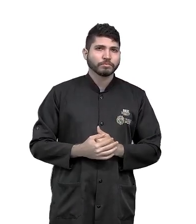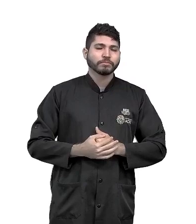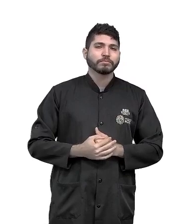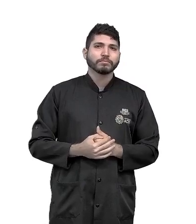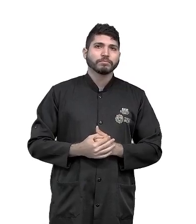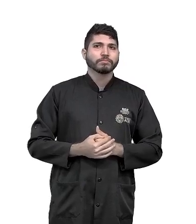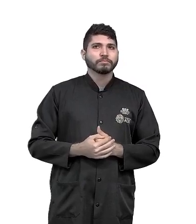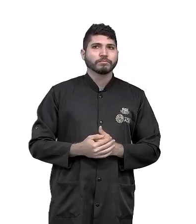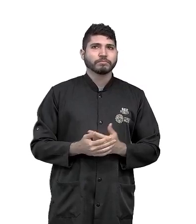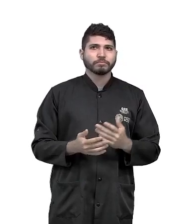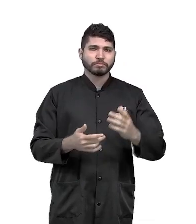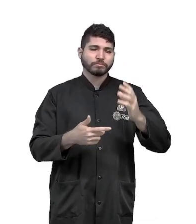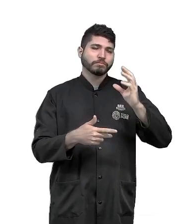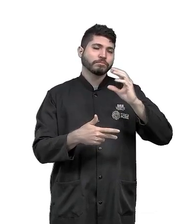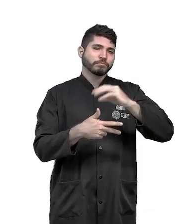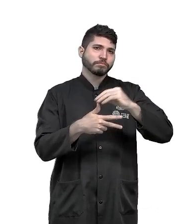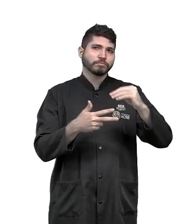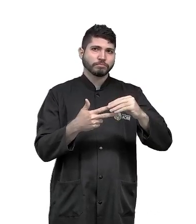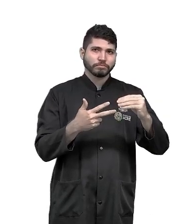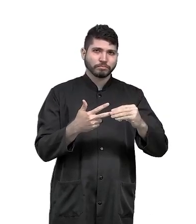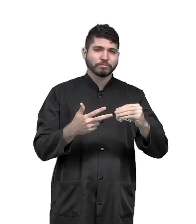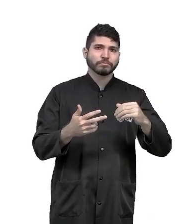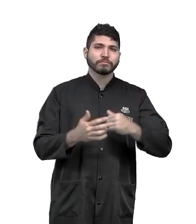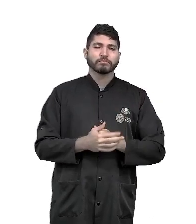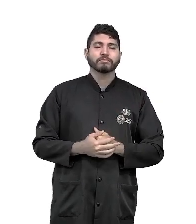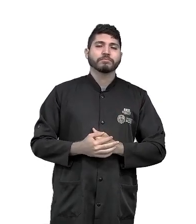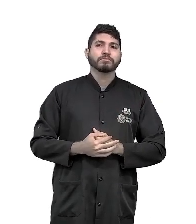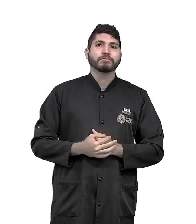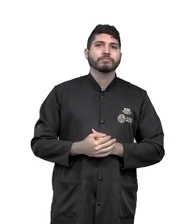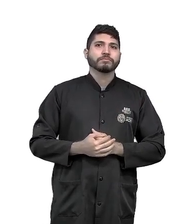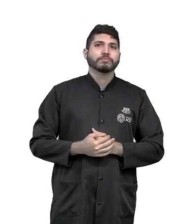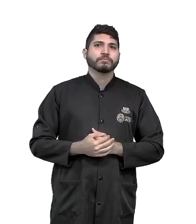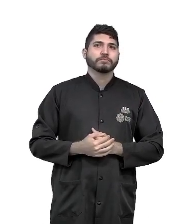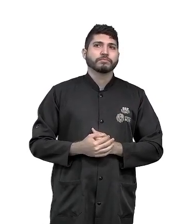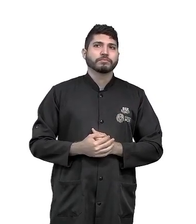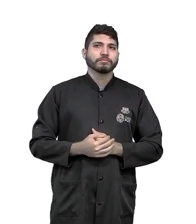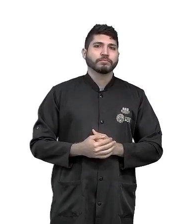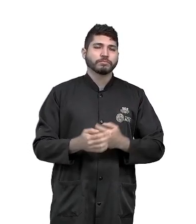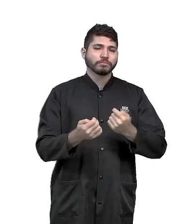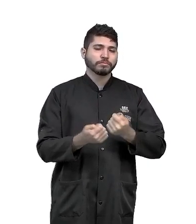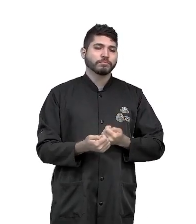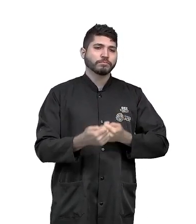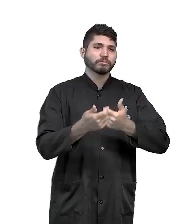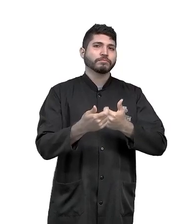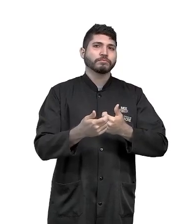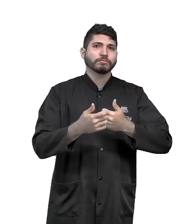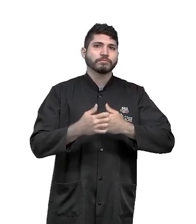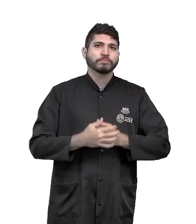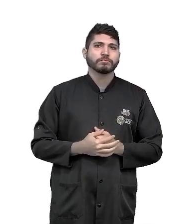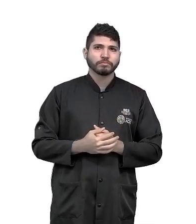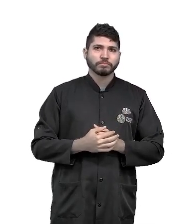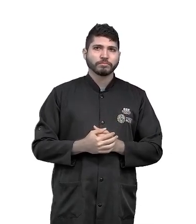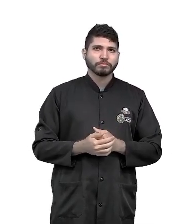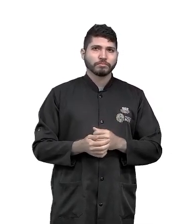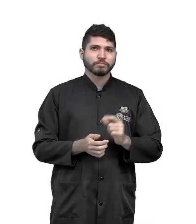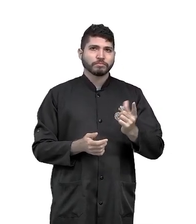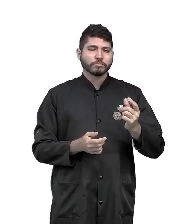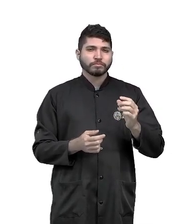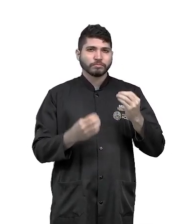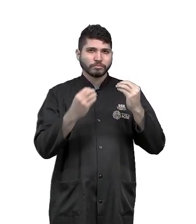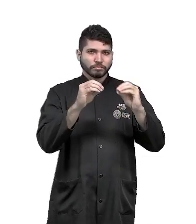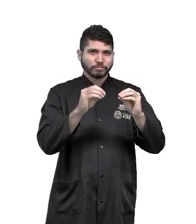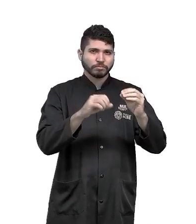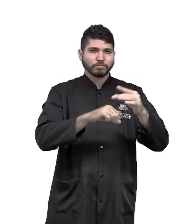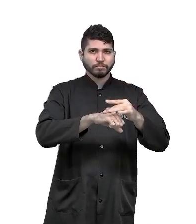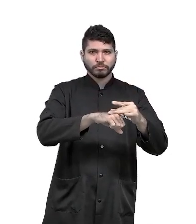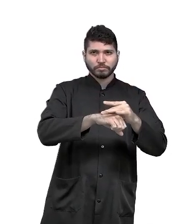nos desenhos, abordagens, mas a ideia é sempre a mesma, tá bom? Dica, pessoal, eu coloquei aqui, ó, em negrito, o comando. É